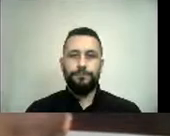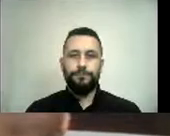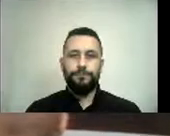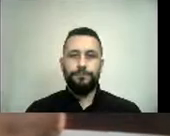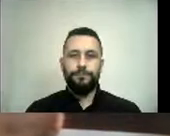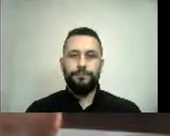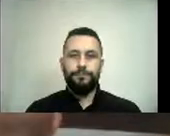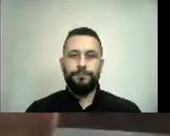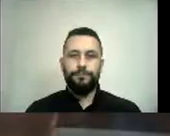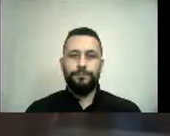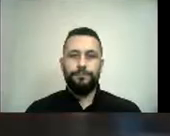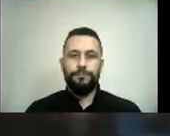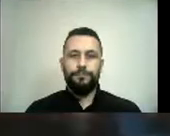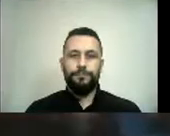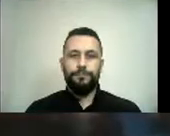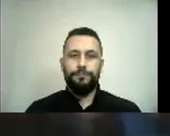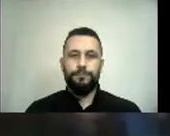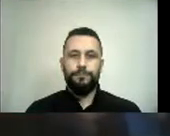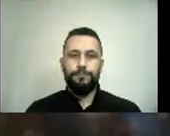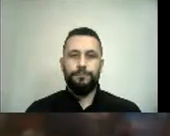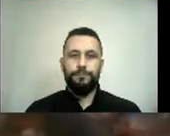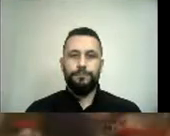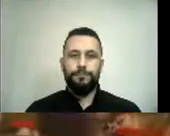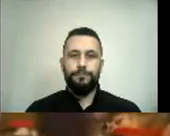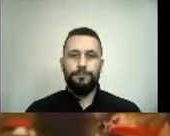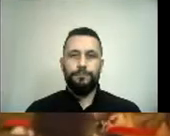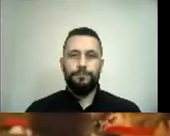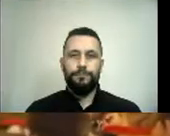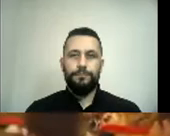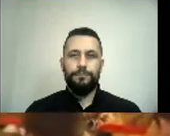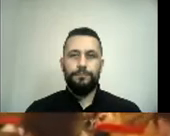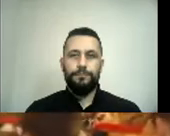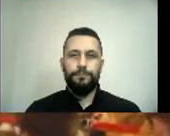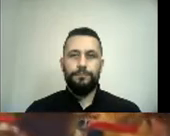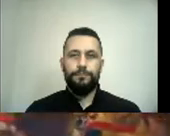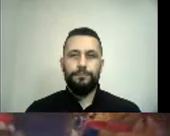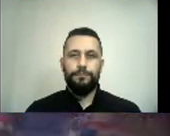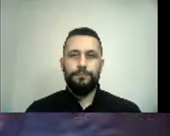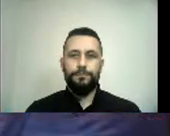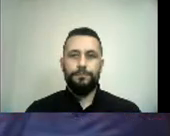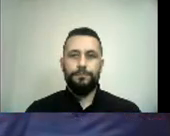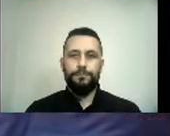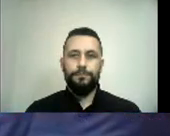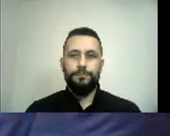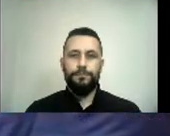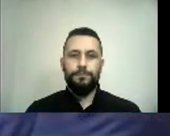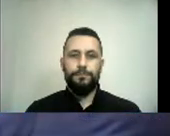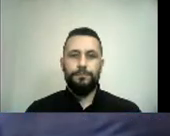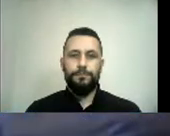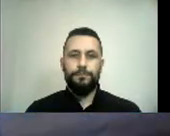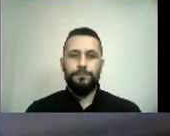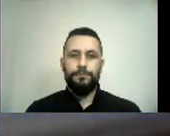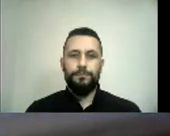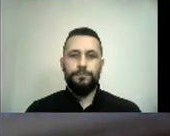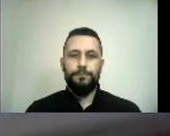estado com professores de excelência, professores que são referência em várias áreas do direito. O nosso ensino à distância,